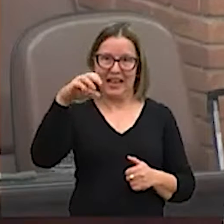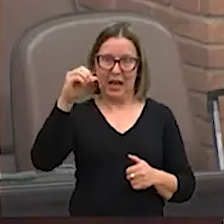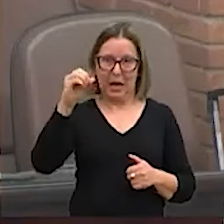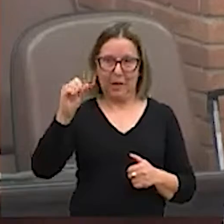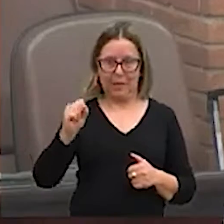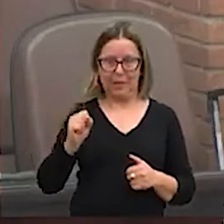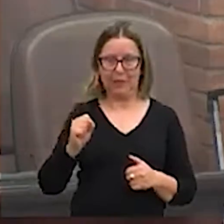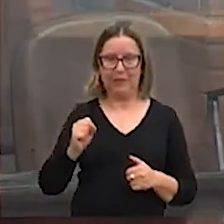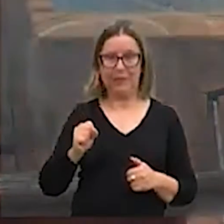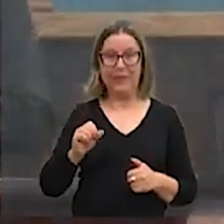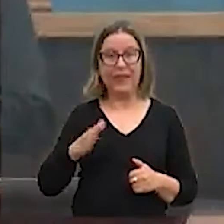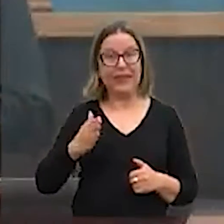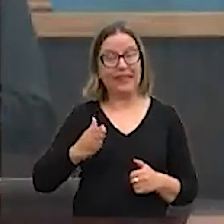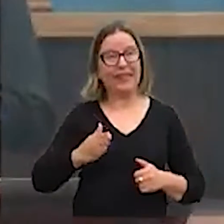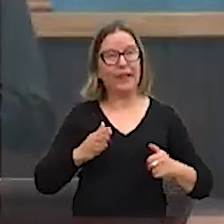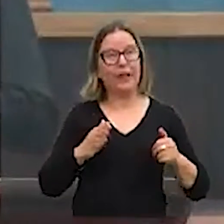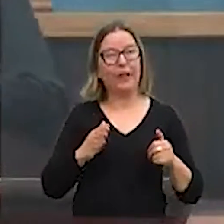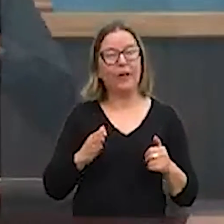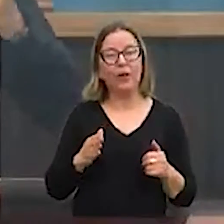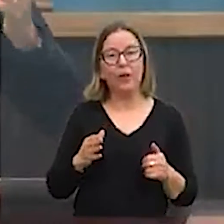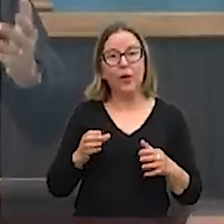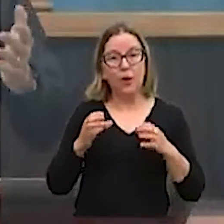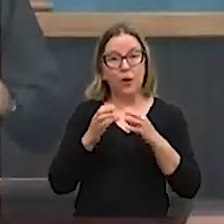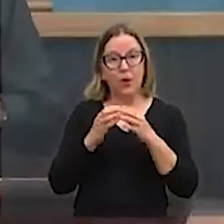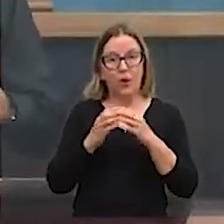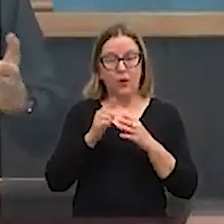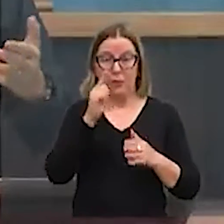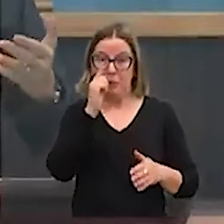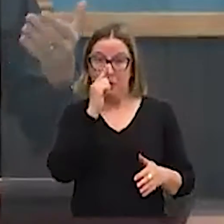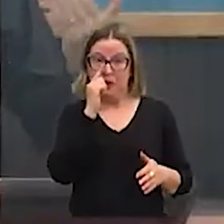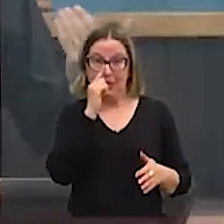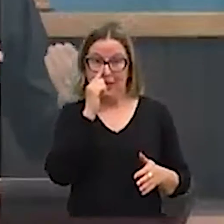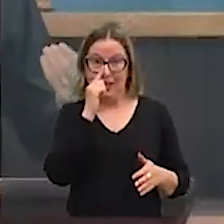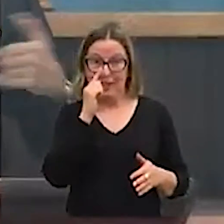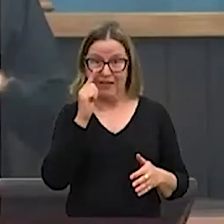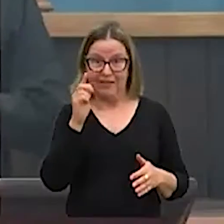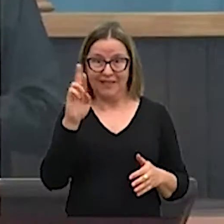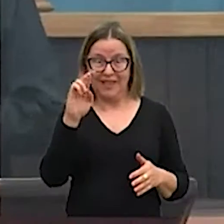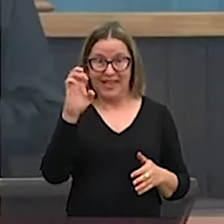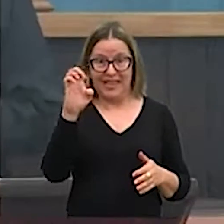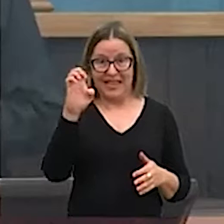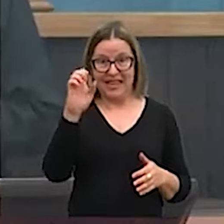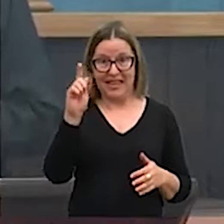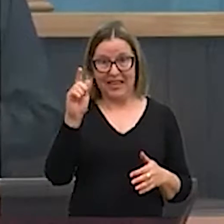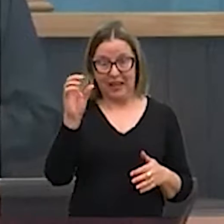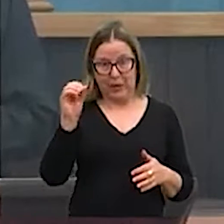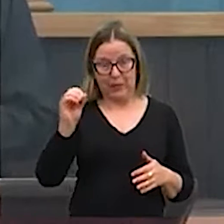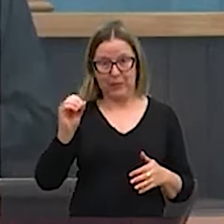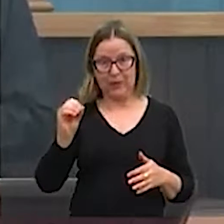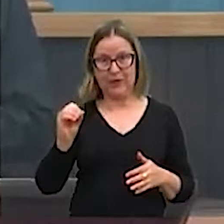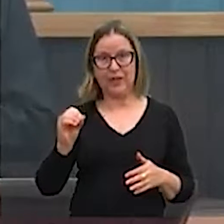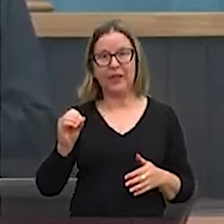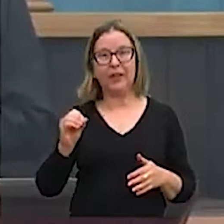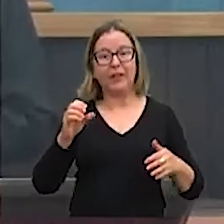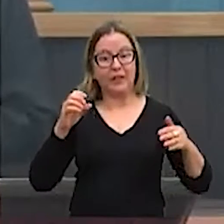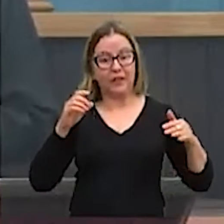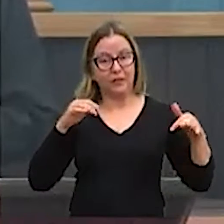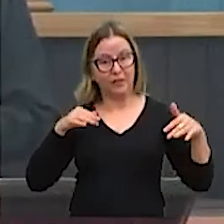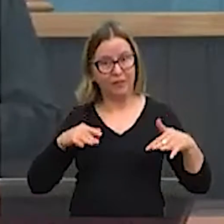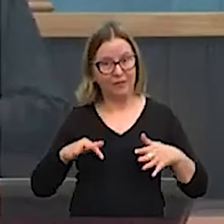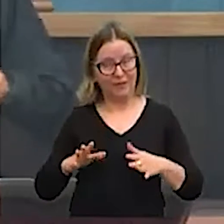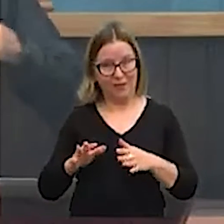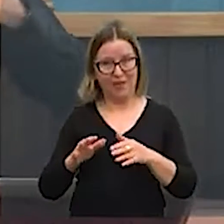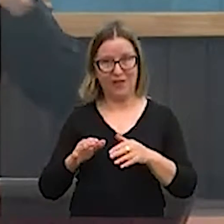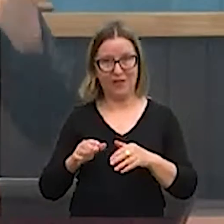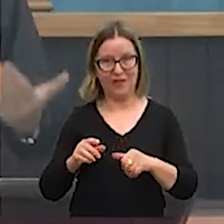pelos gregos, um grupo de gregos que veio adorar na época da Páscoa.